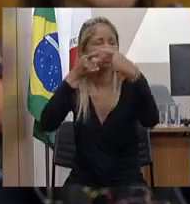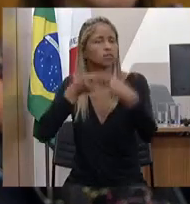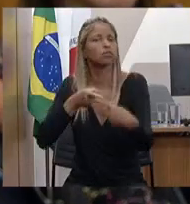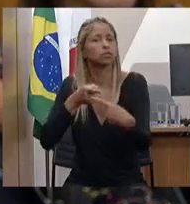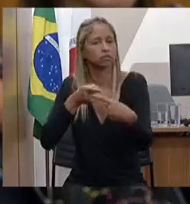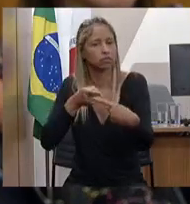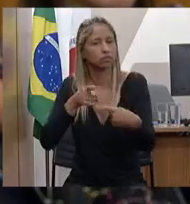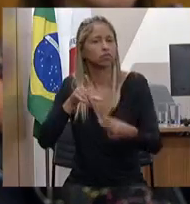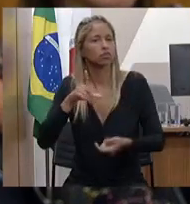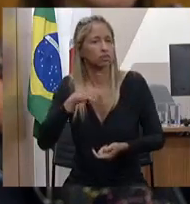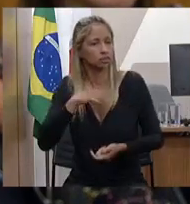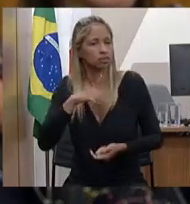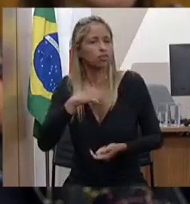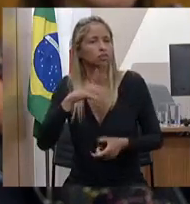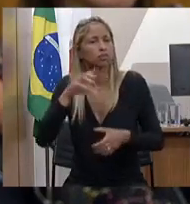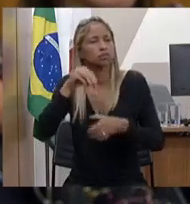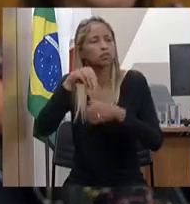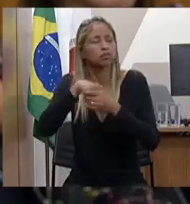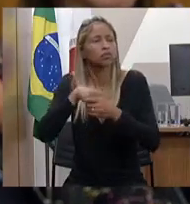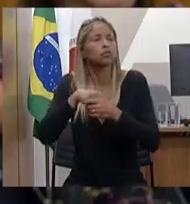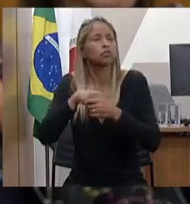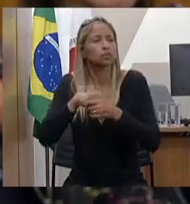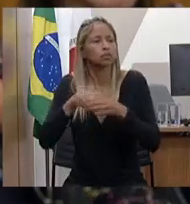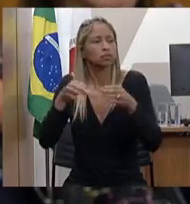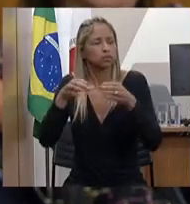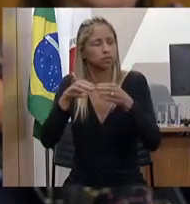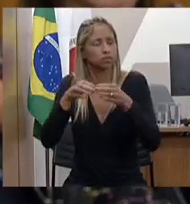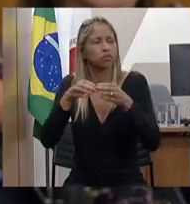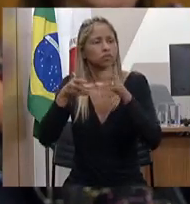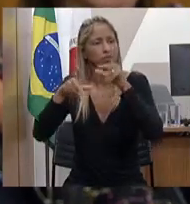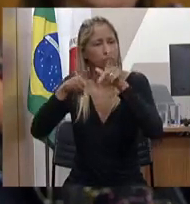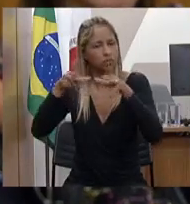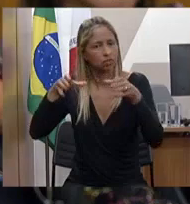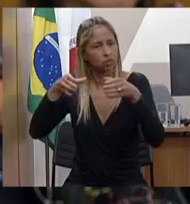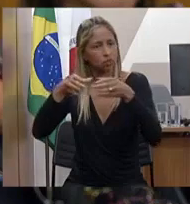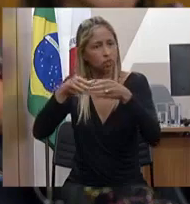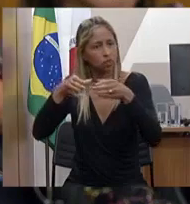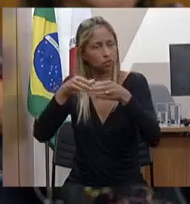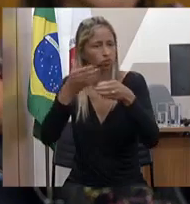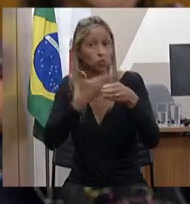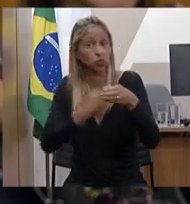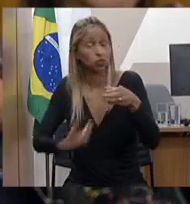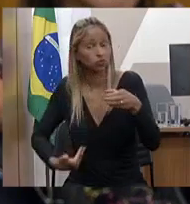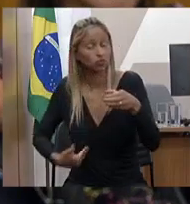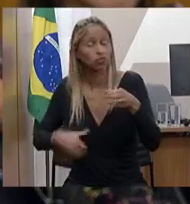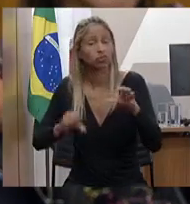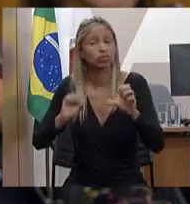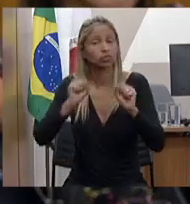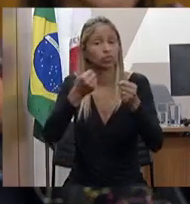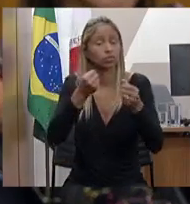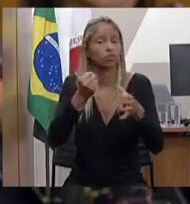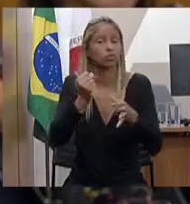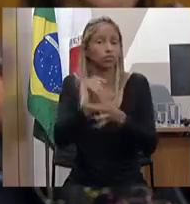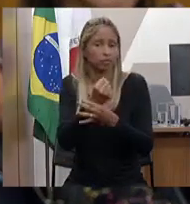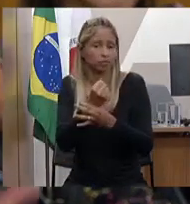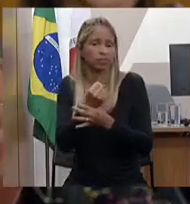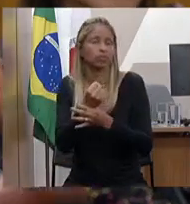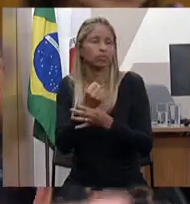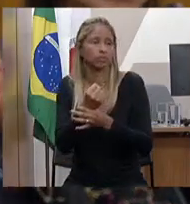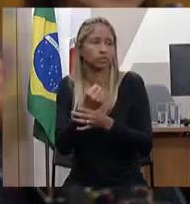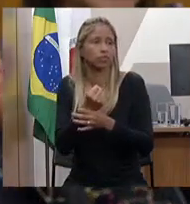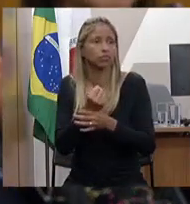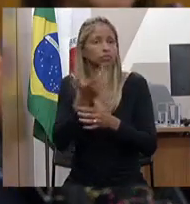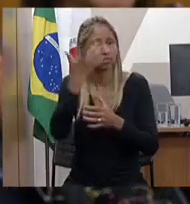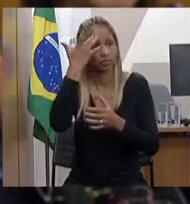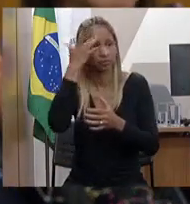que a gente tem dentro do setor público de desenvolver ações de saúde e segurança né então eu não sei